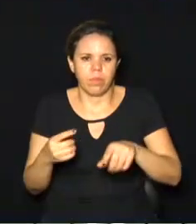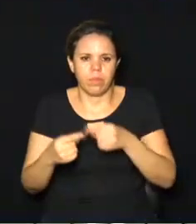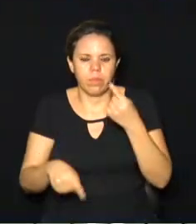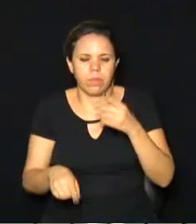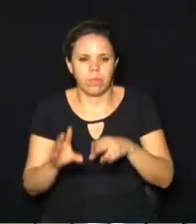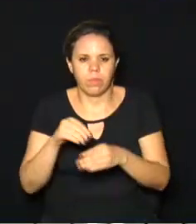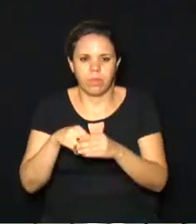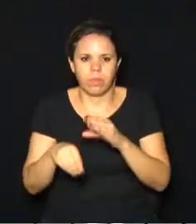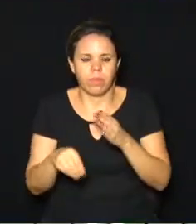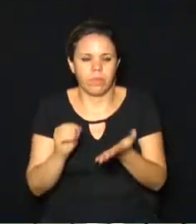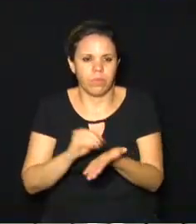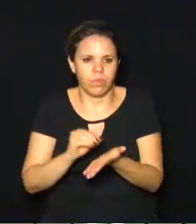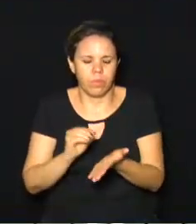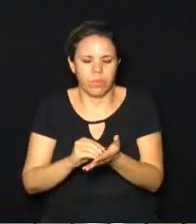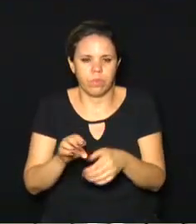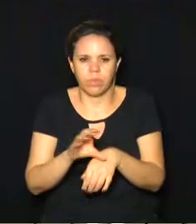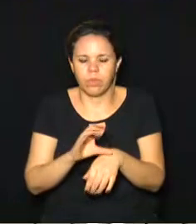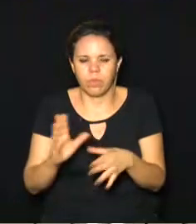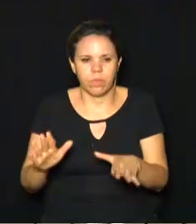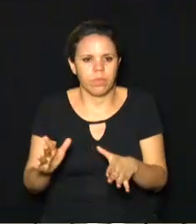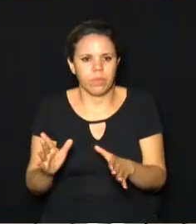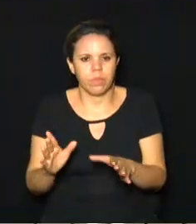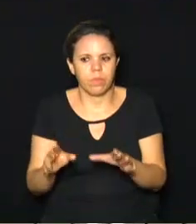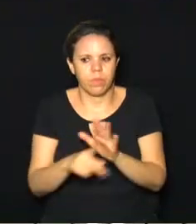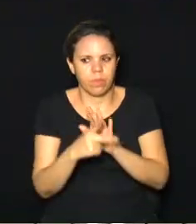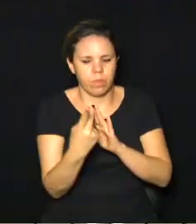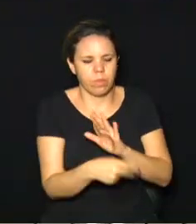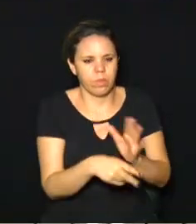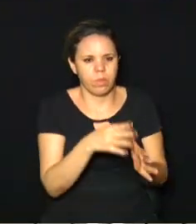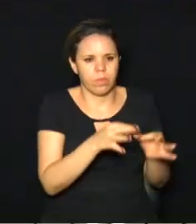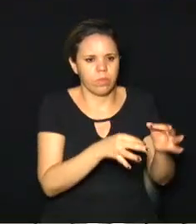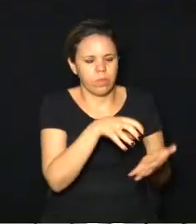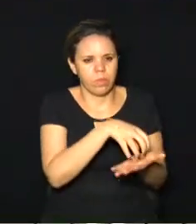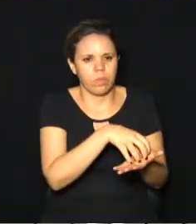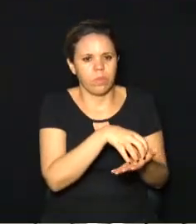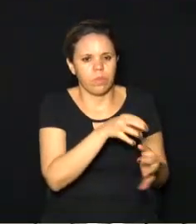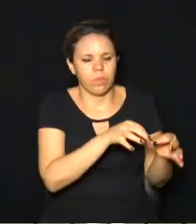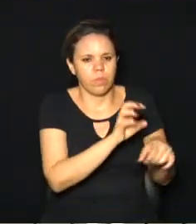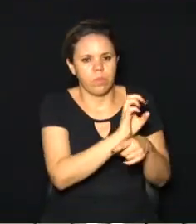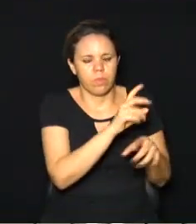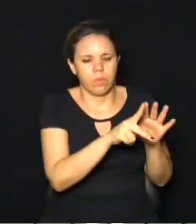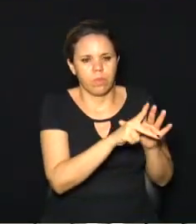que reservou à Justiça Estadual as